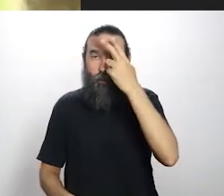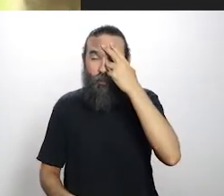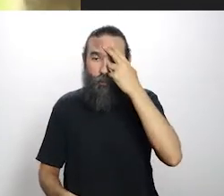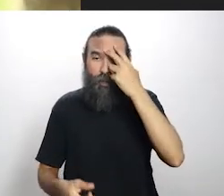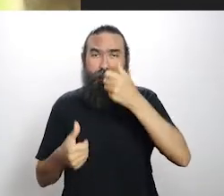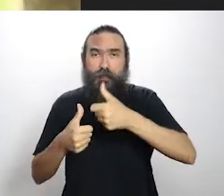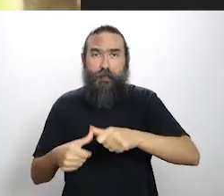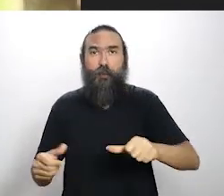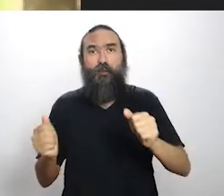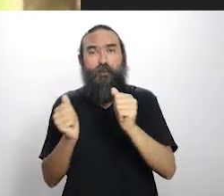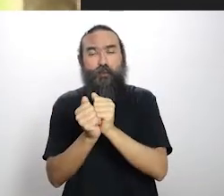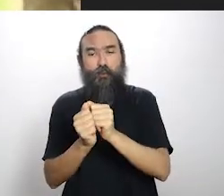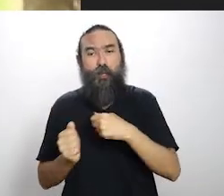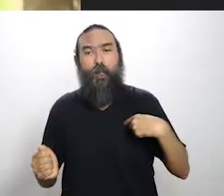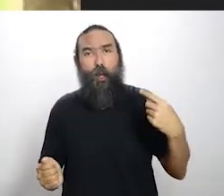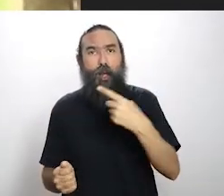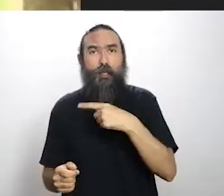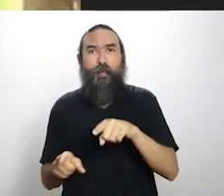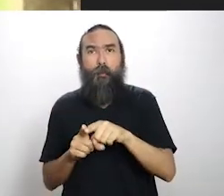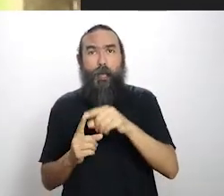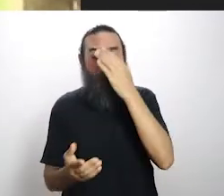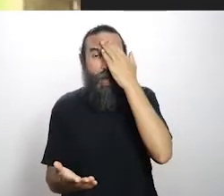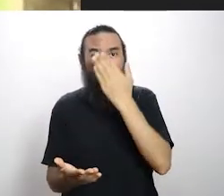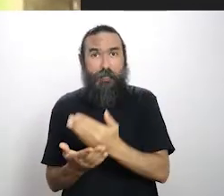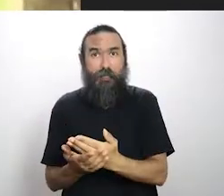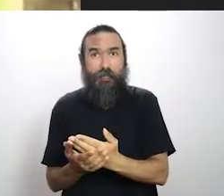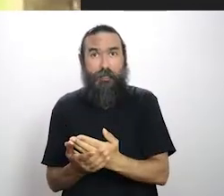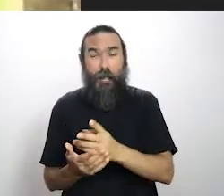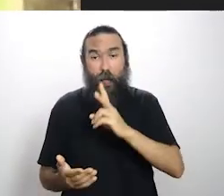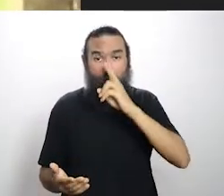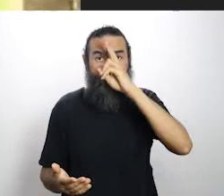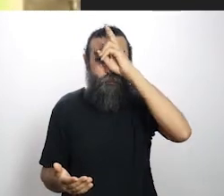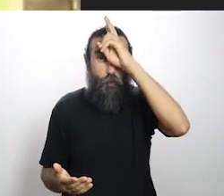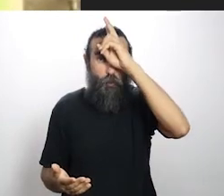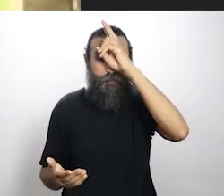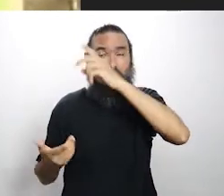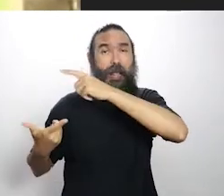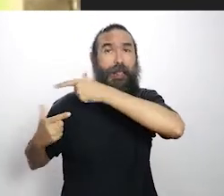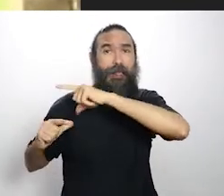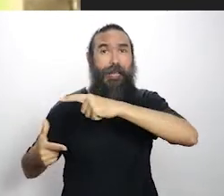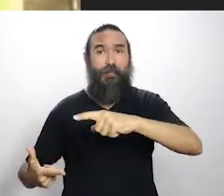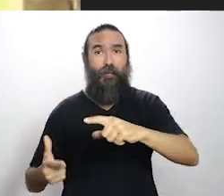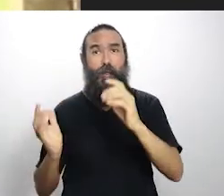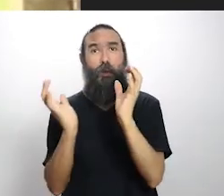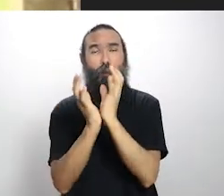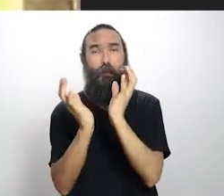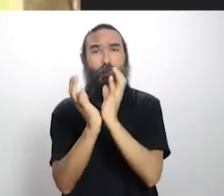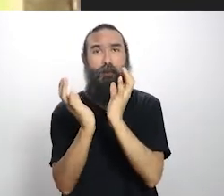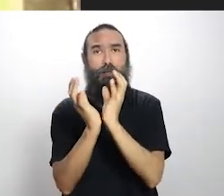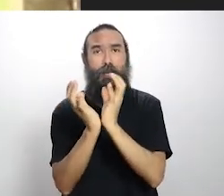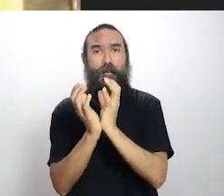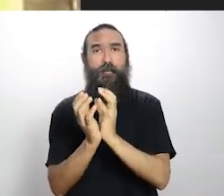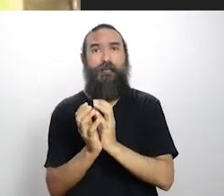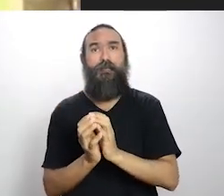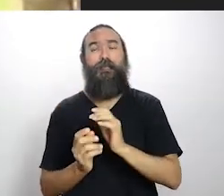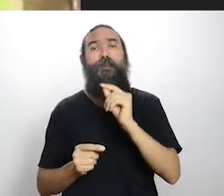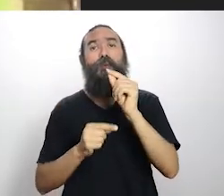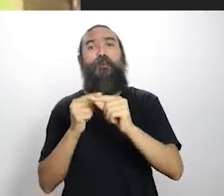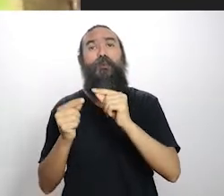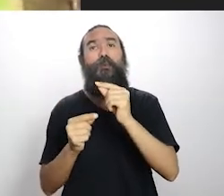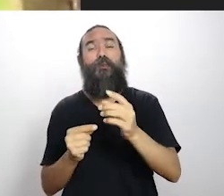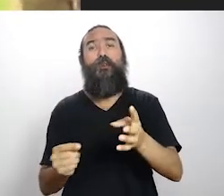gente acredita também na potência que são as comunidades tradicionais, os povos originários, na difusão de seus saberes para a